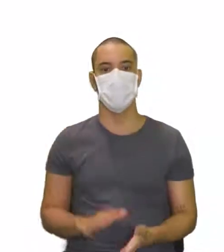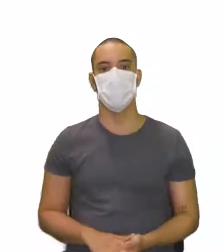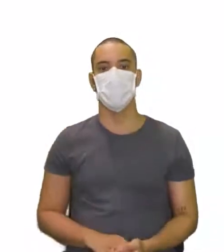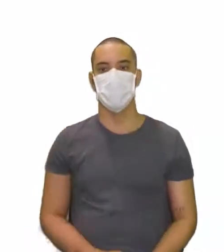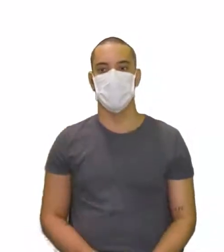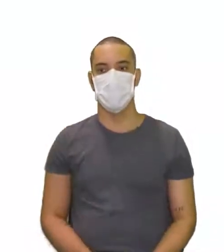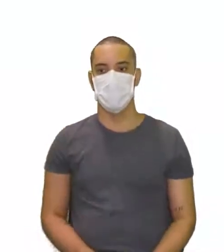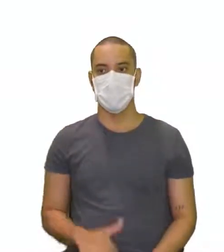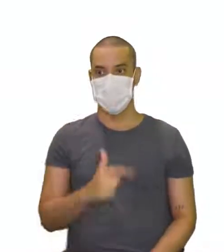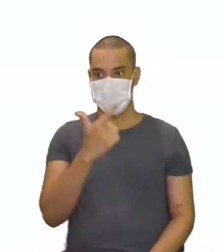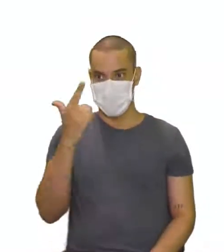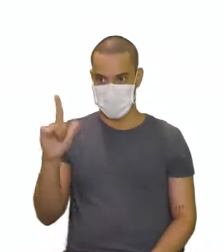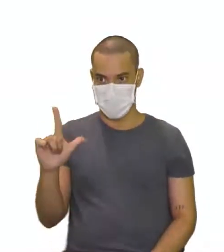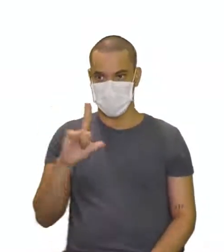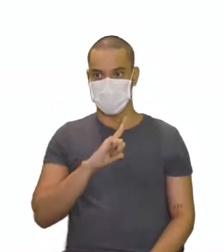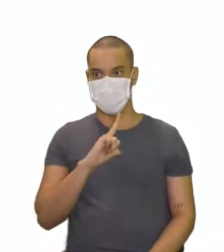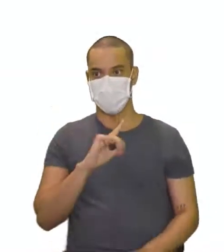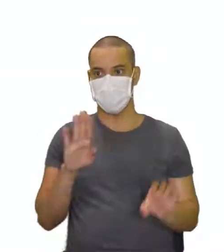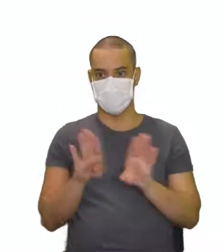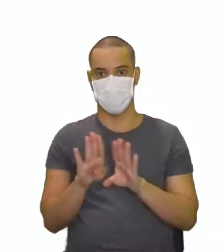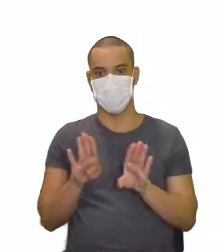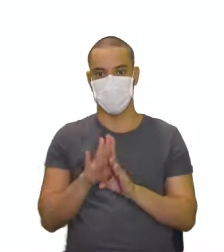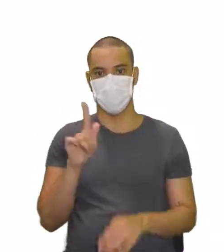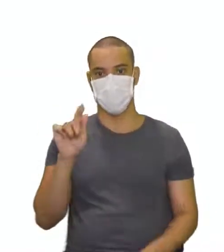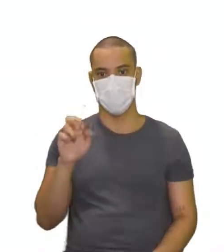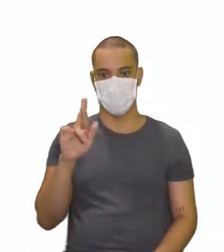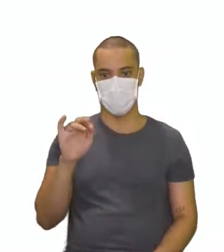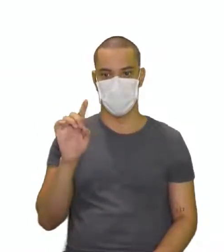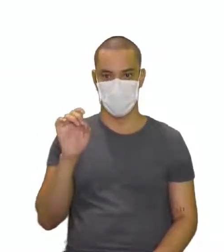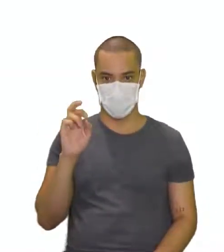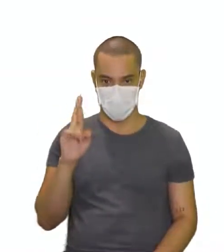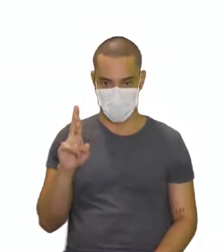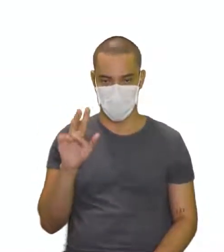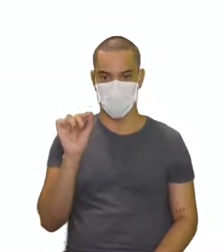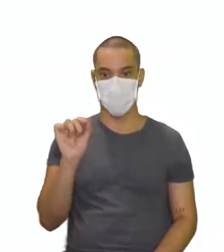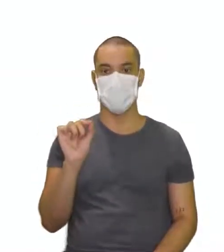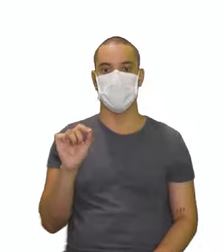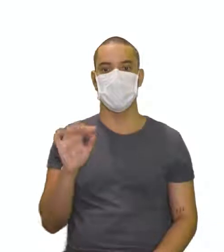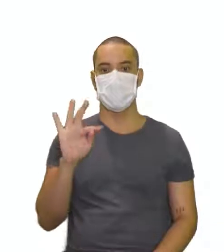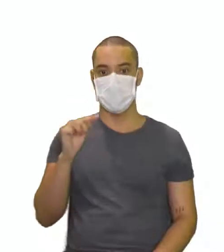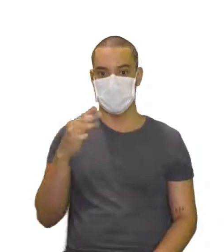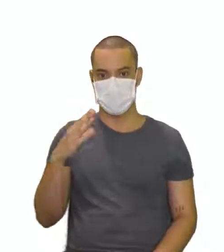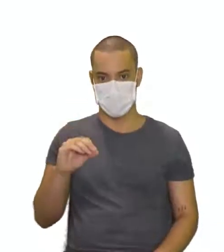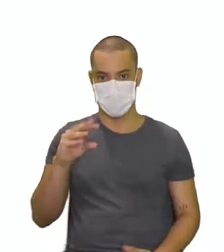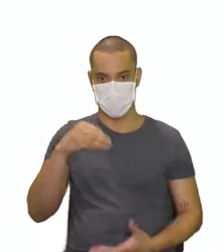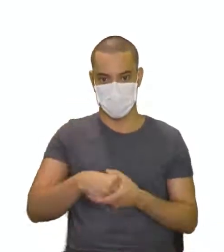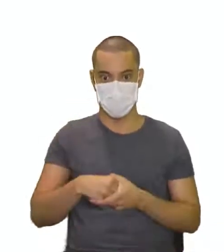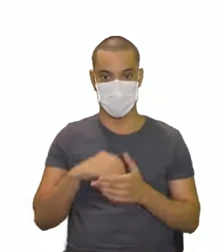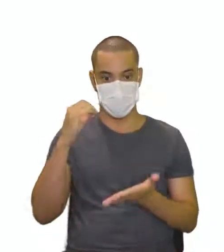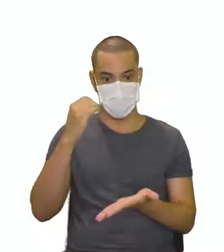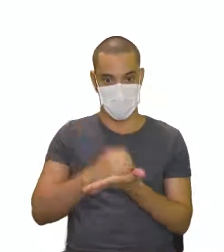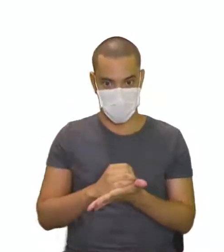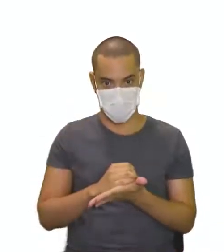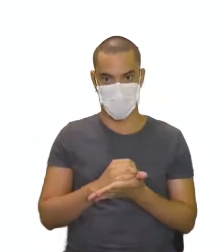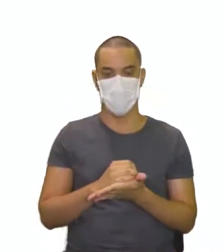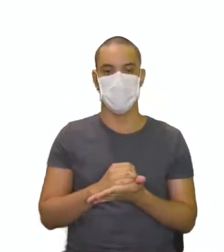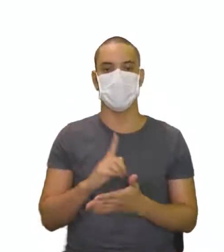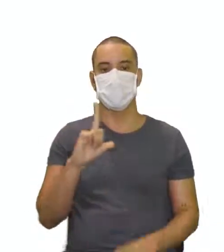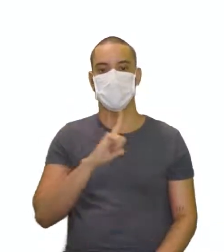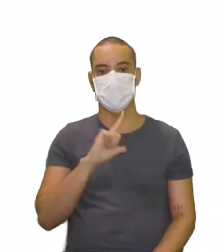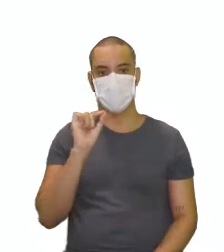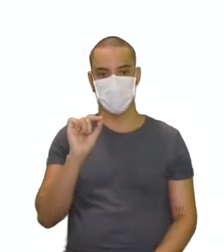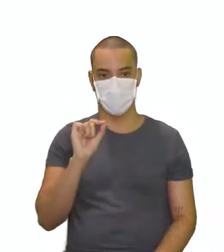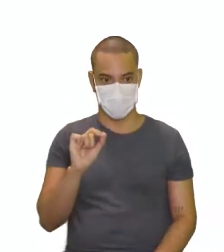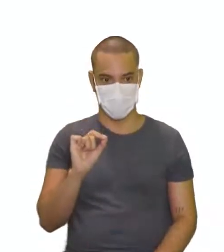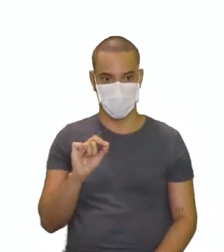nós temos aqui, olha só, de novo, o nosso gerador. Quando a tensão é igual a zero, a nossa corrente é a corrente